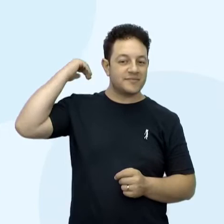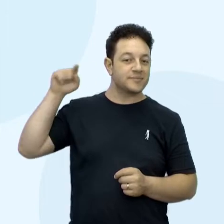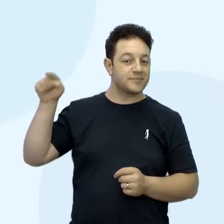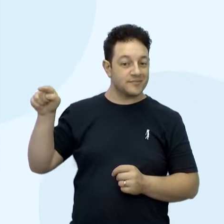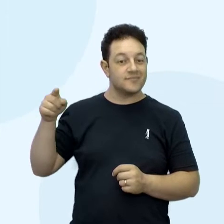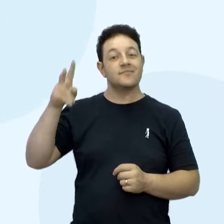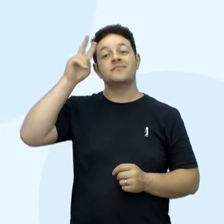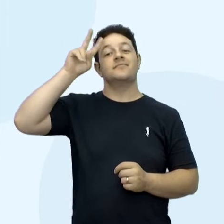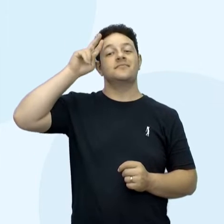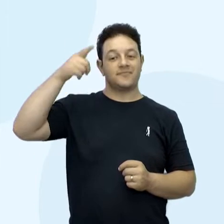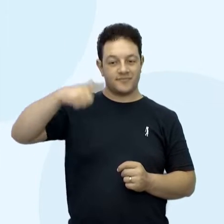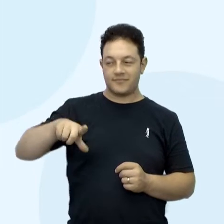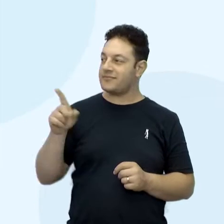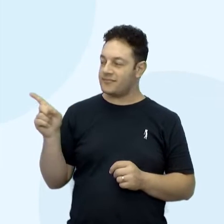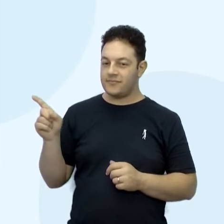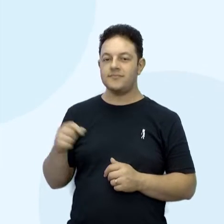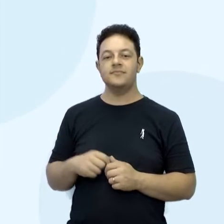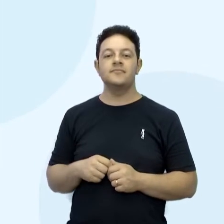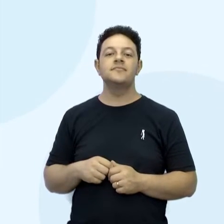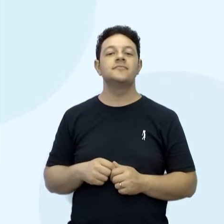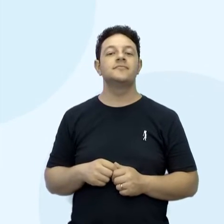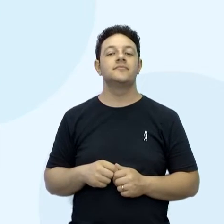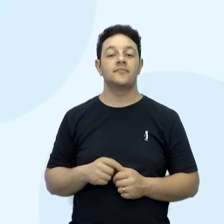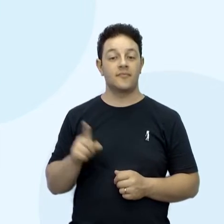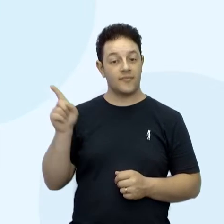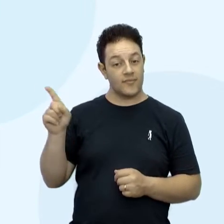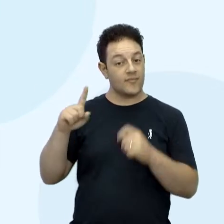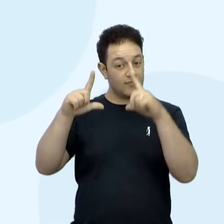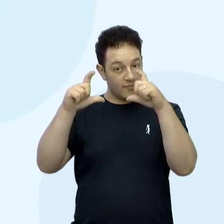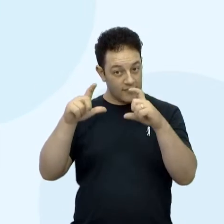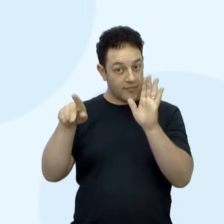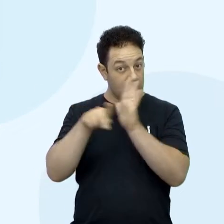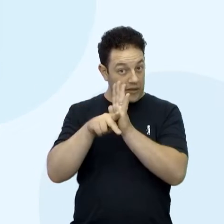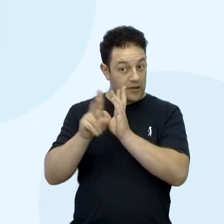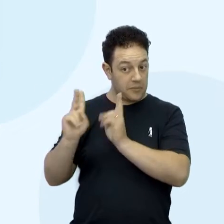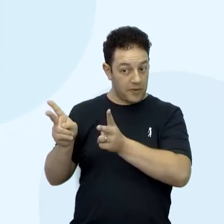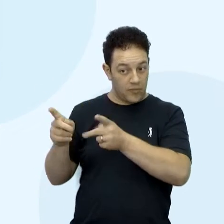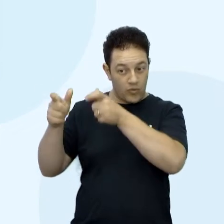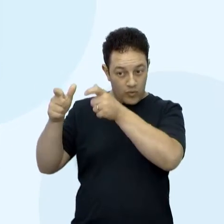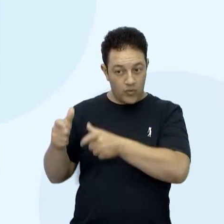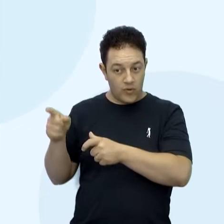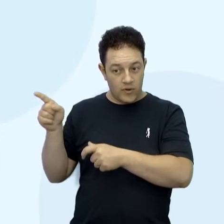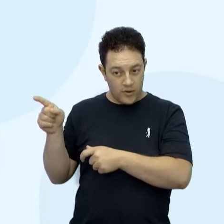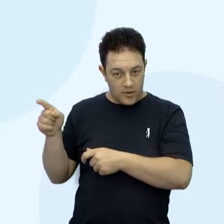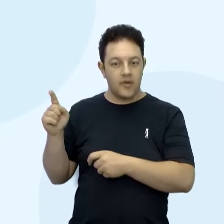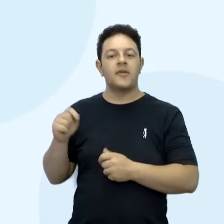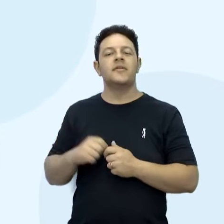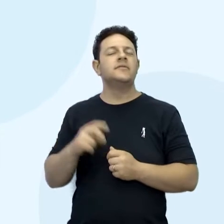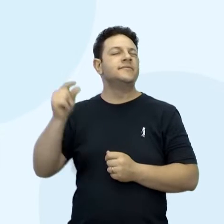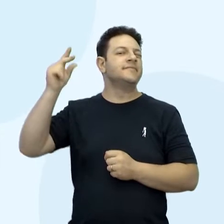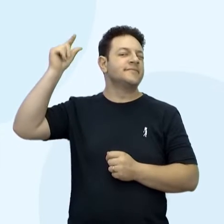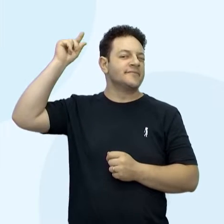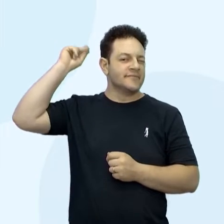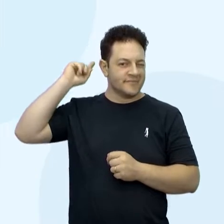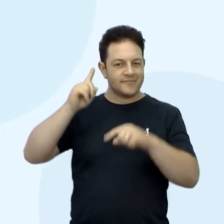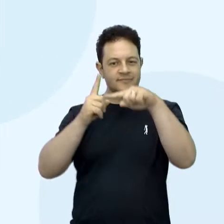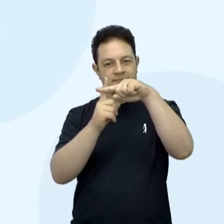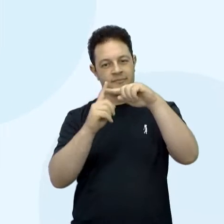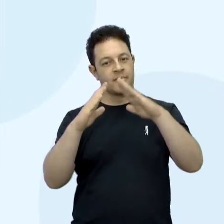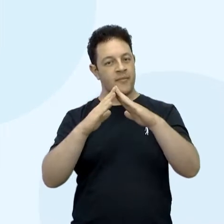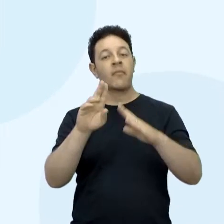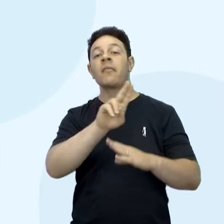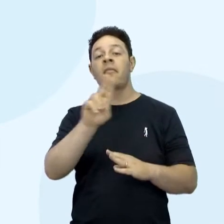uma recapitulação, tá? Nós temos aqui uma imagem da catedral, né? No caso, antigamente era igreja, né?